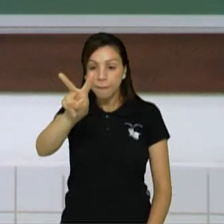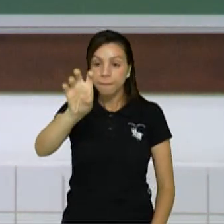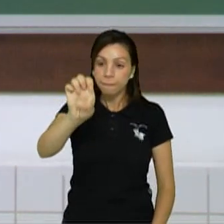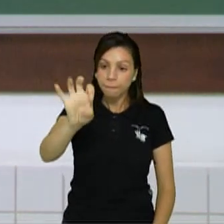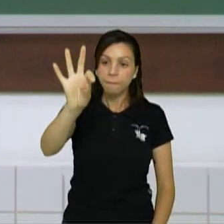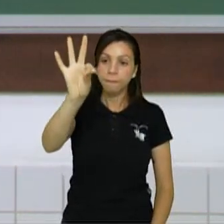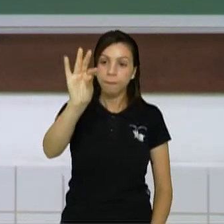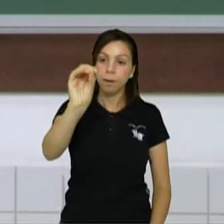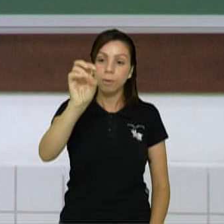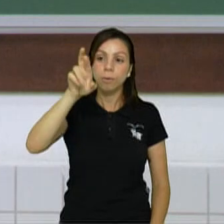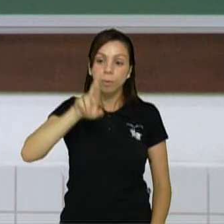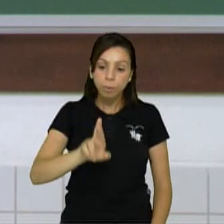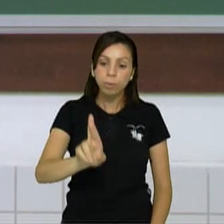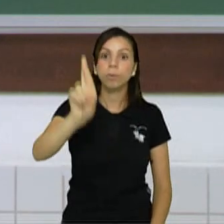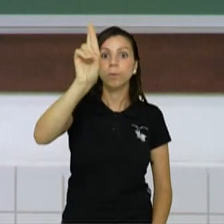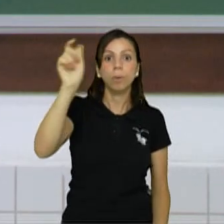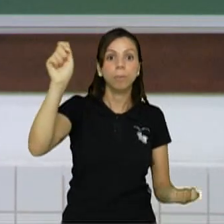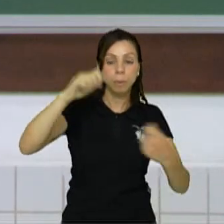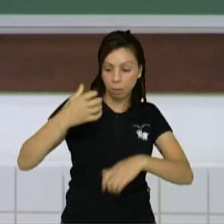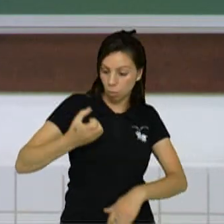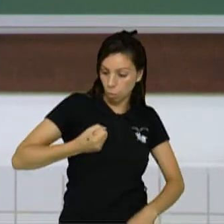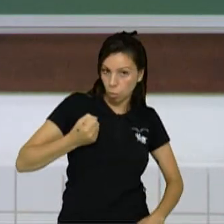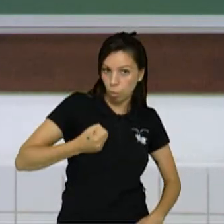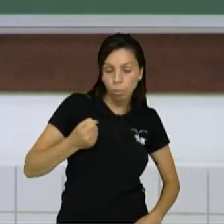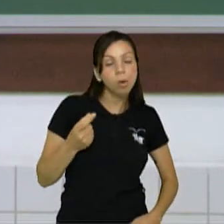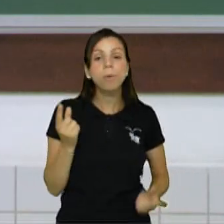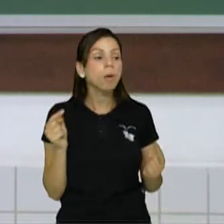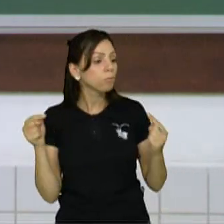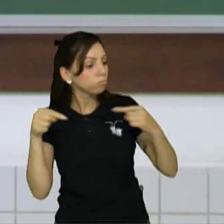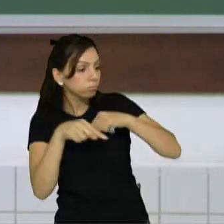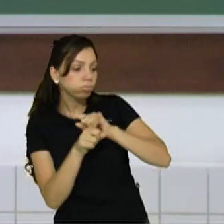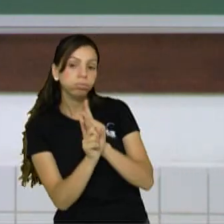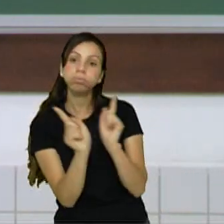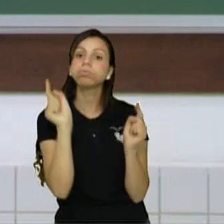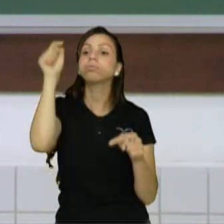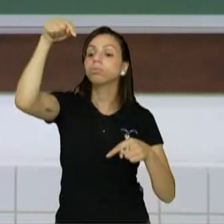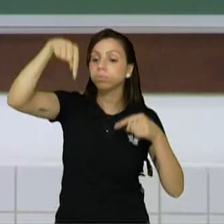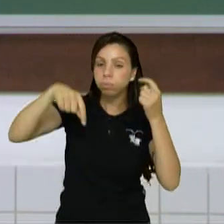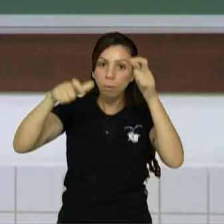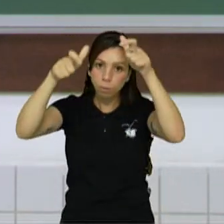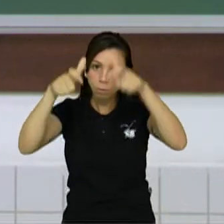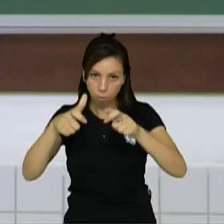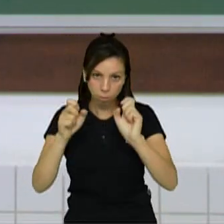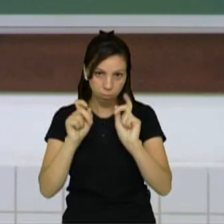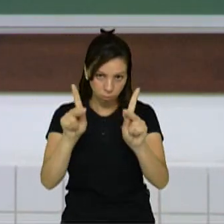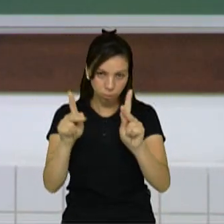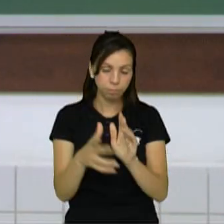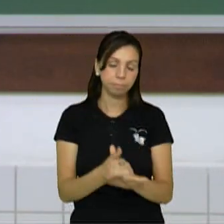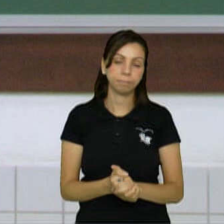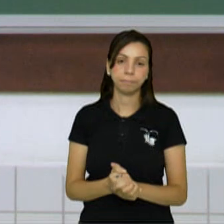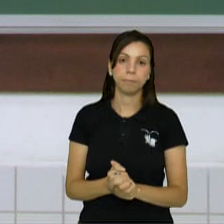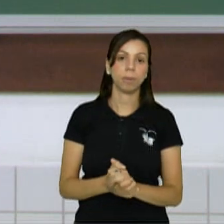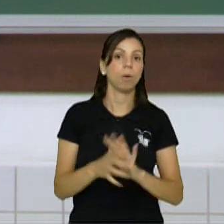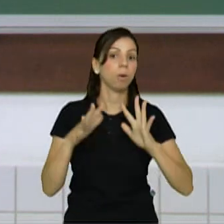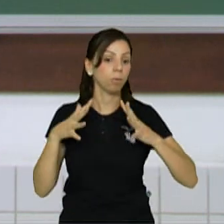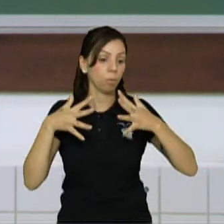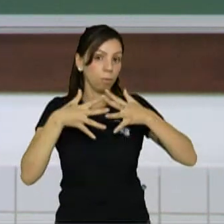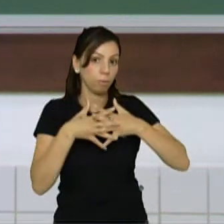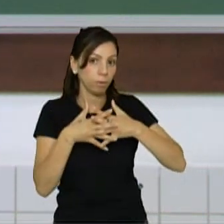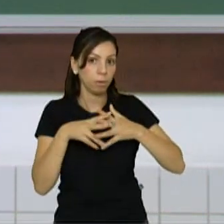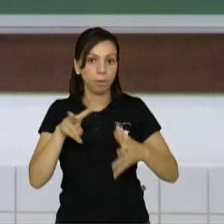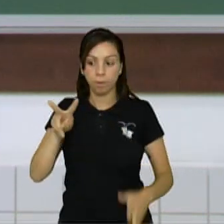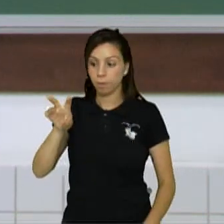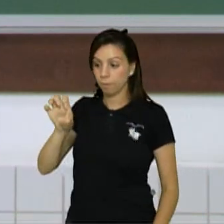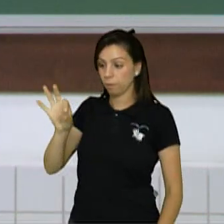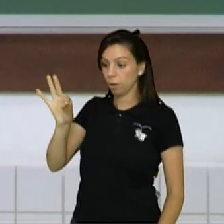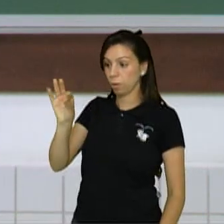valor numérico, você tem que saber para onde aponta, qual é a direção e qual é o sentido. Beleza? Então, não confunda, pessoal, vetores,